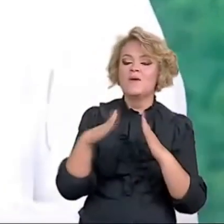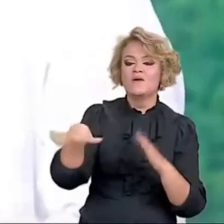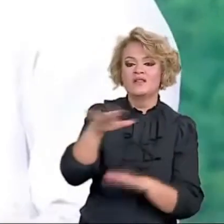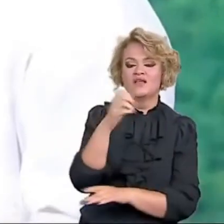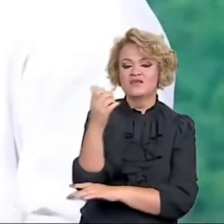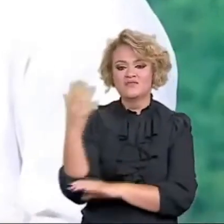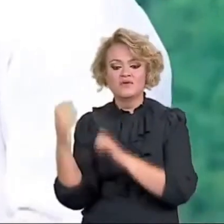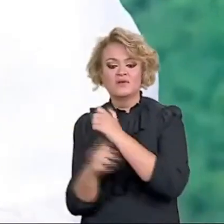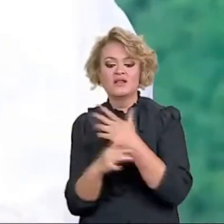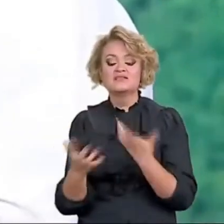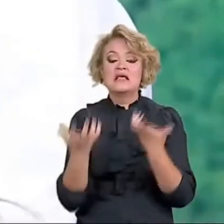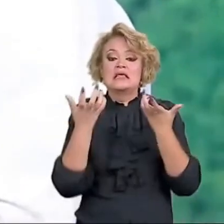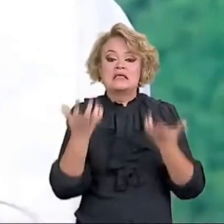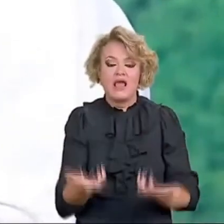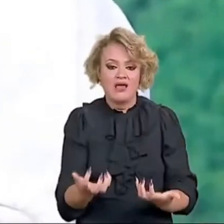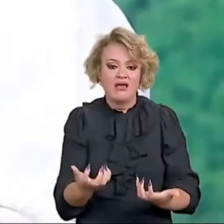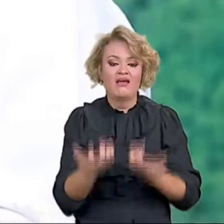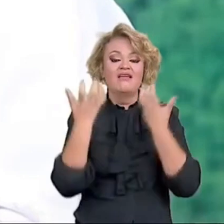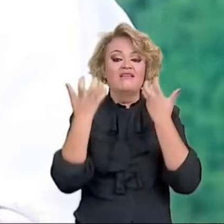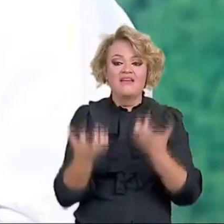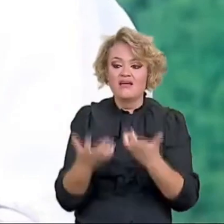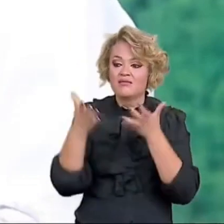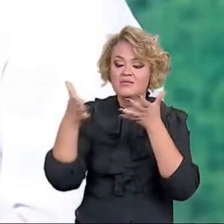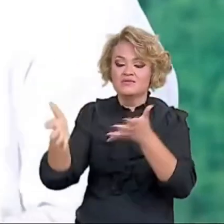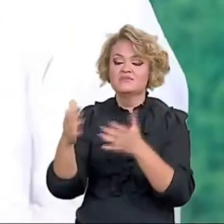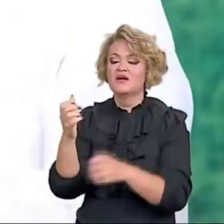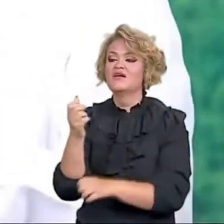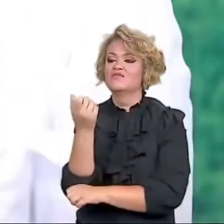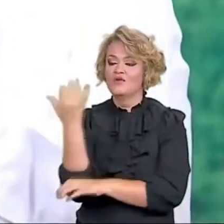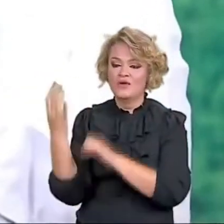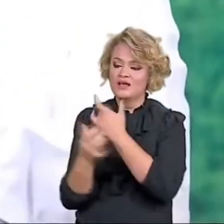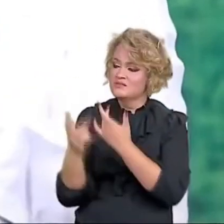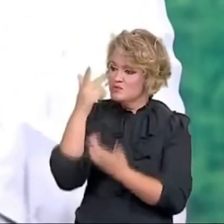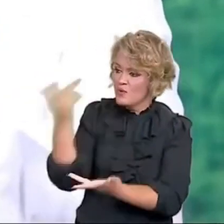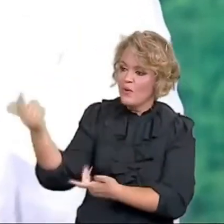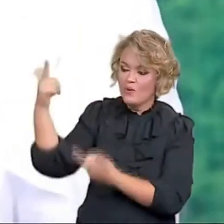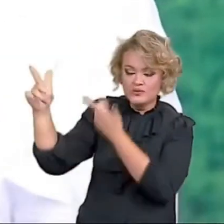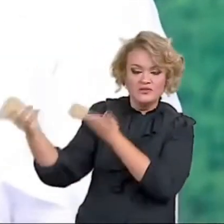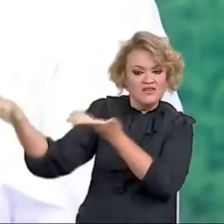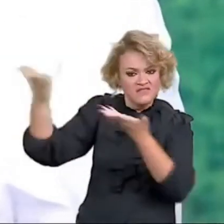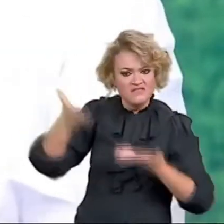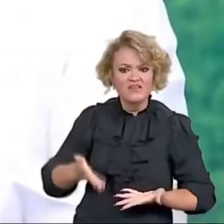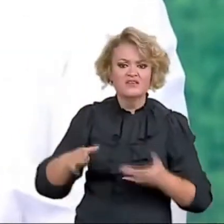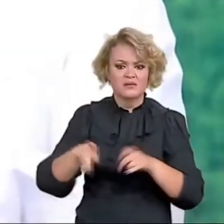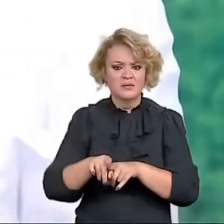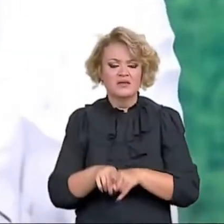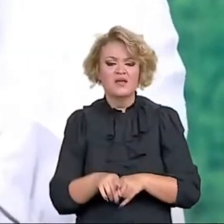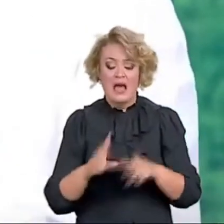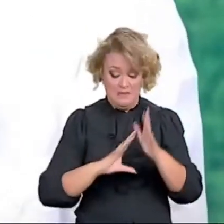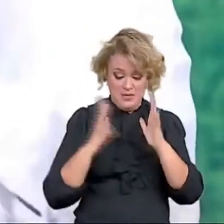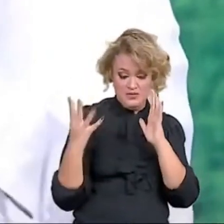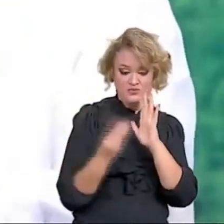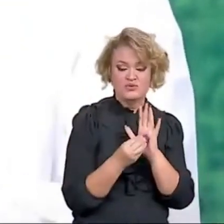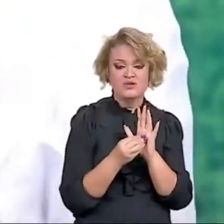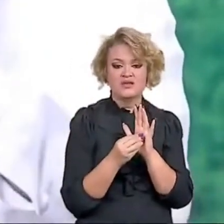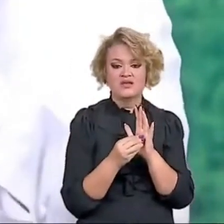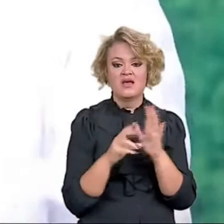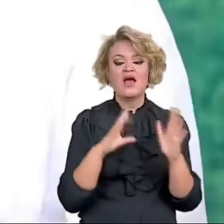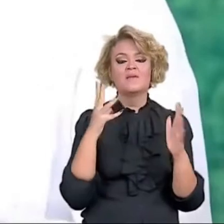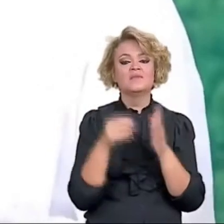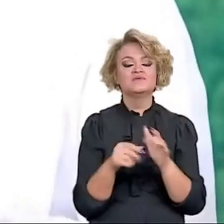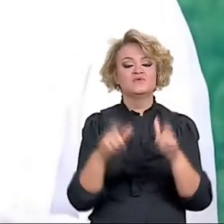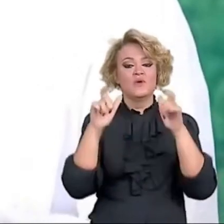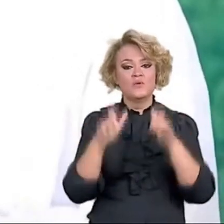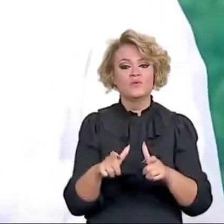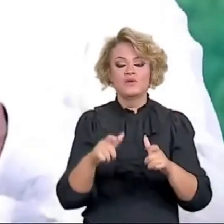querem compartilhar essa floresta com o restante do mundo. Né? As pessoas sabem o seguinte, a Amazônia é um território soberano